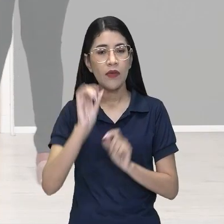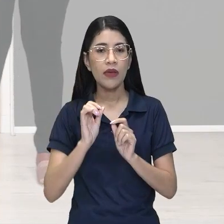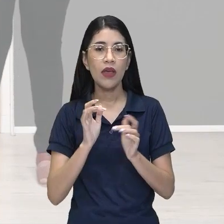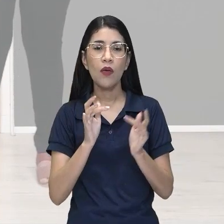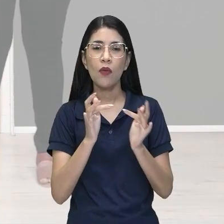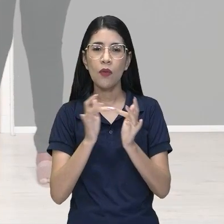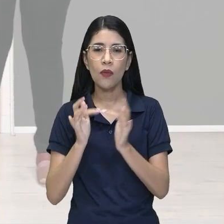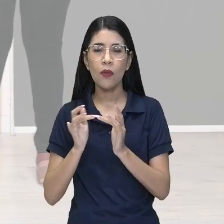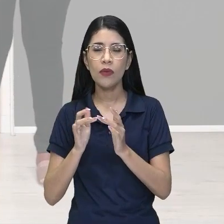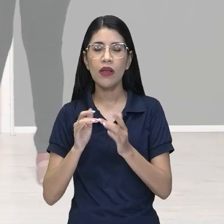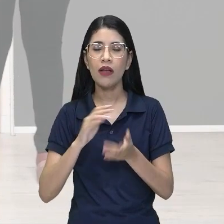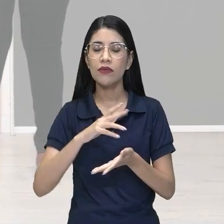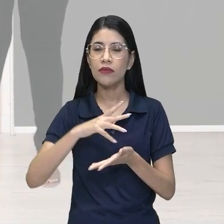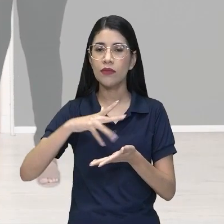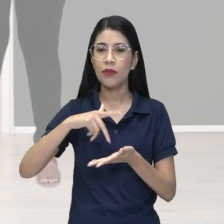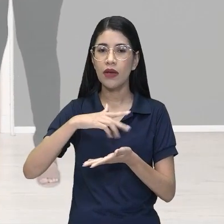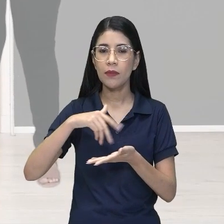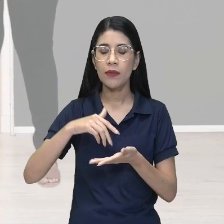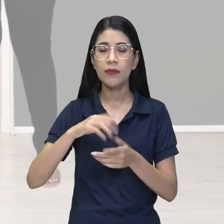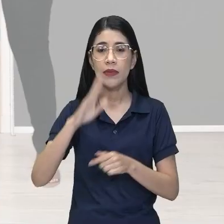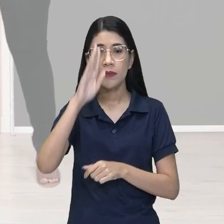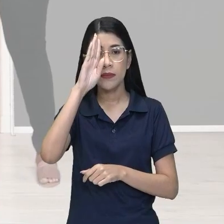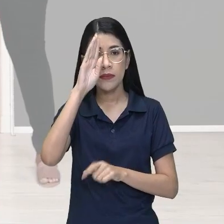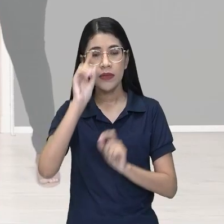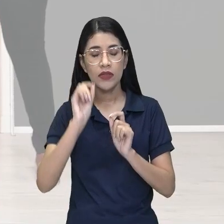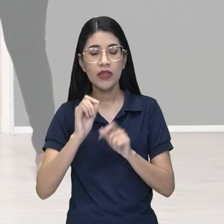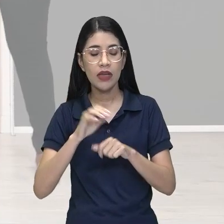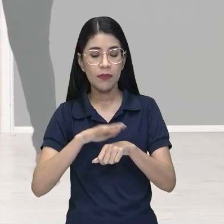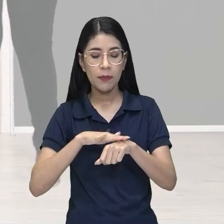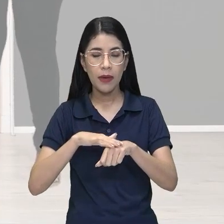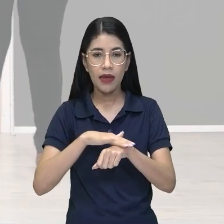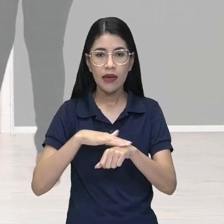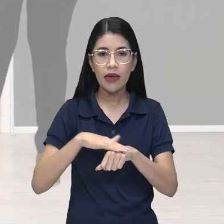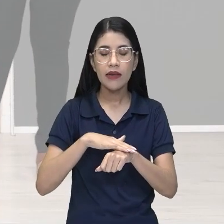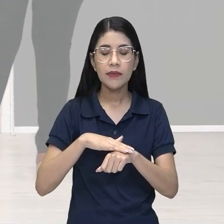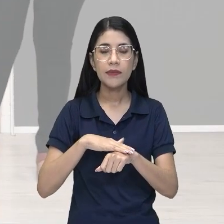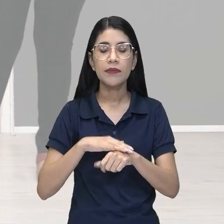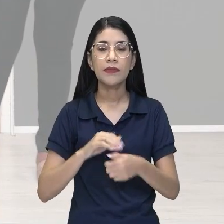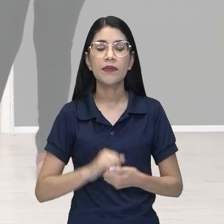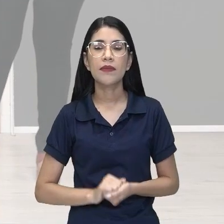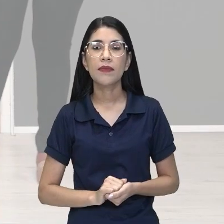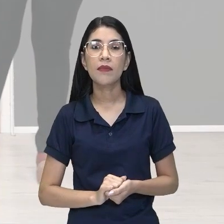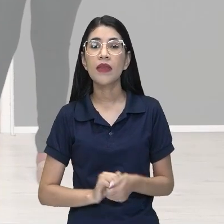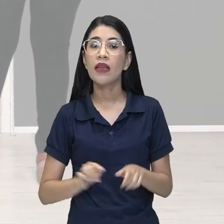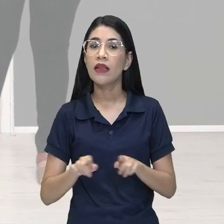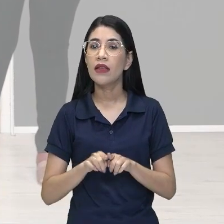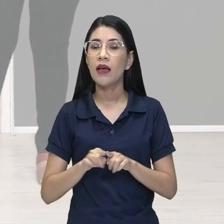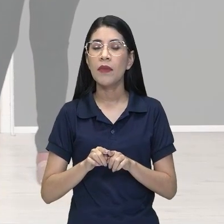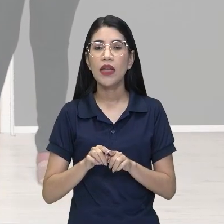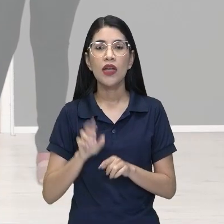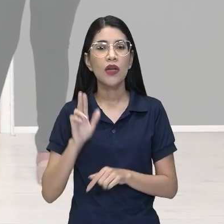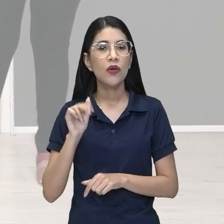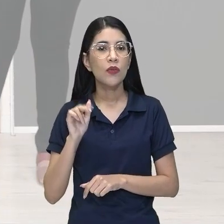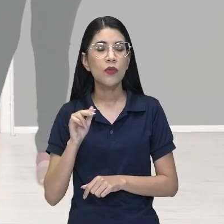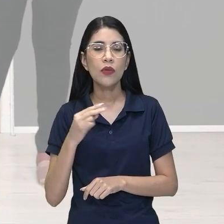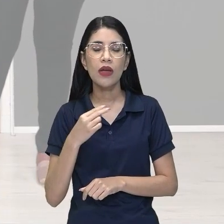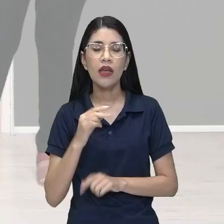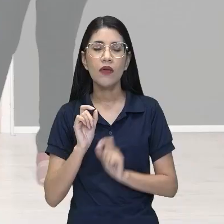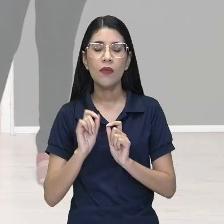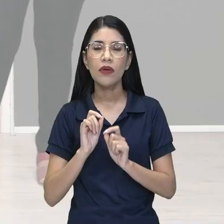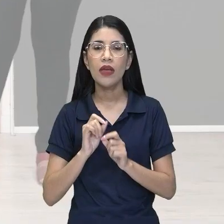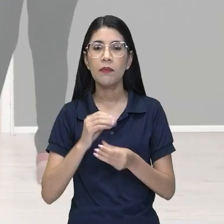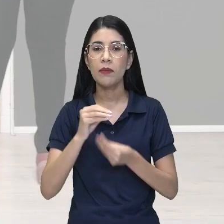essas bases, principalmente com a pele. E outra coisa, gente, nunca misturar